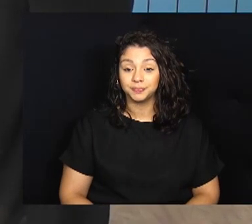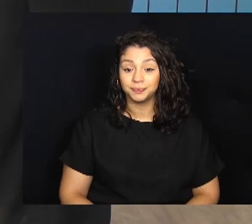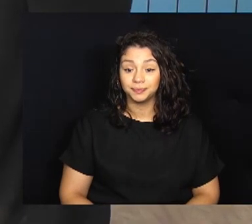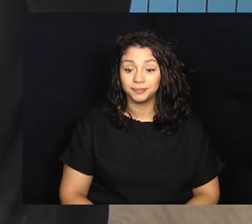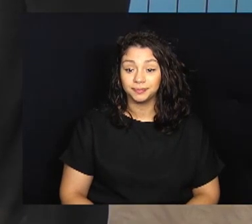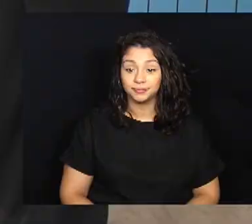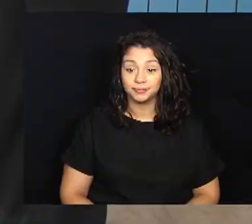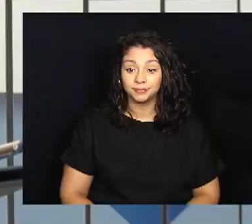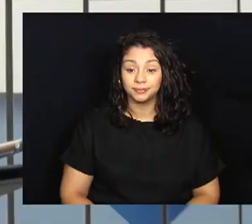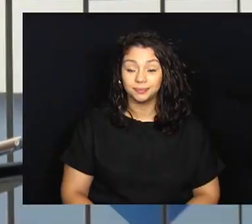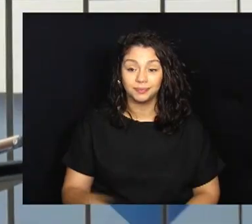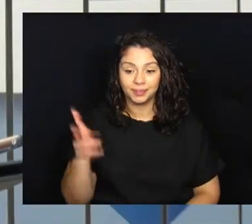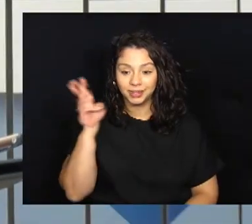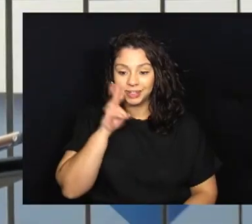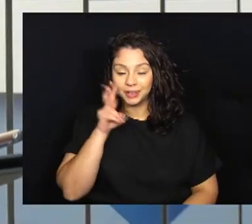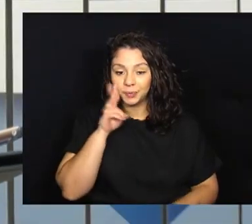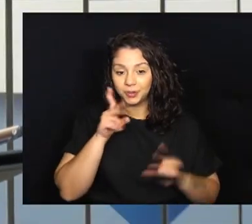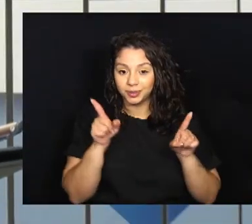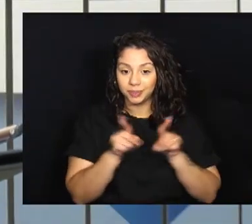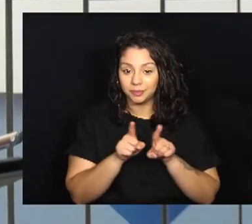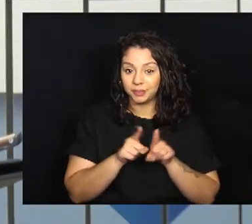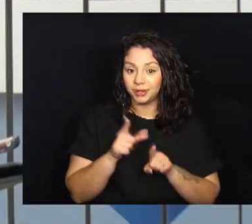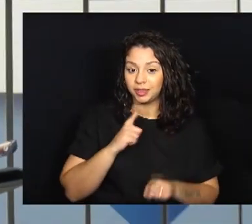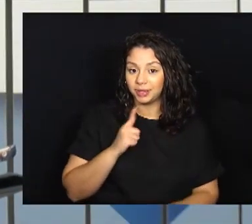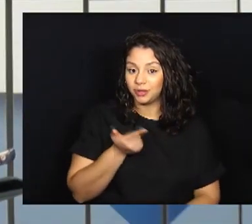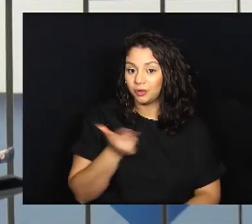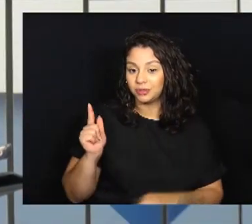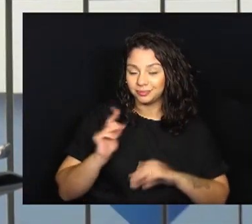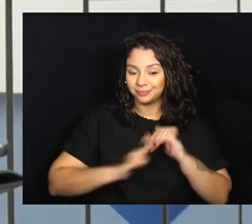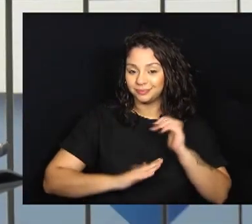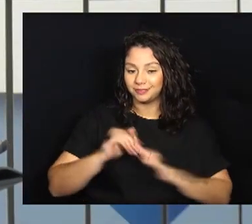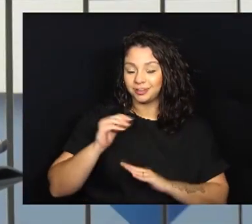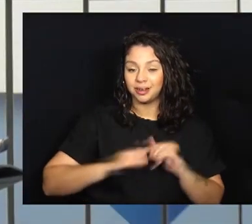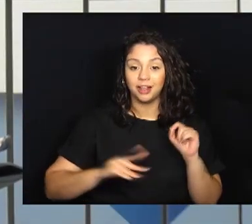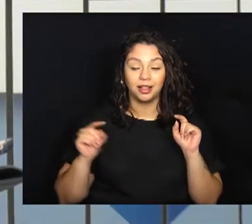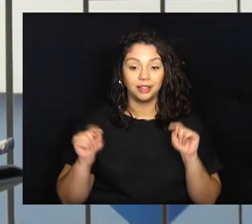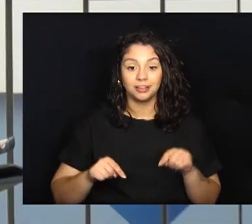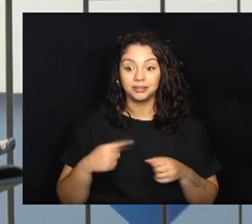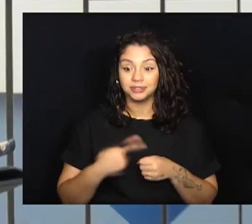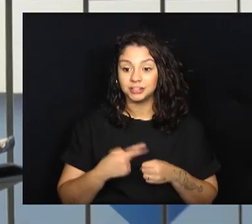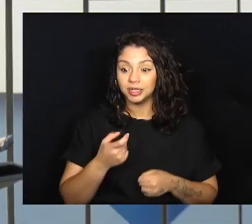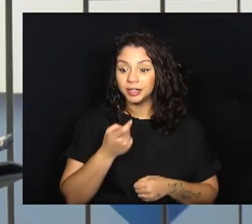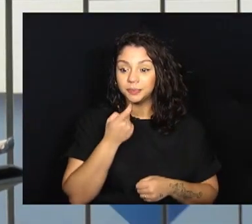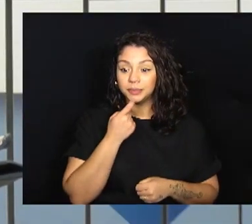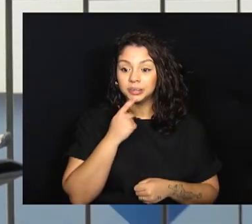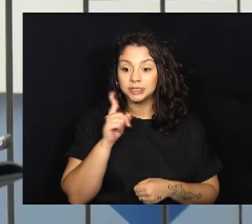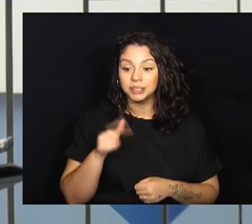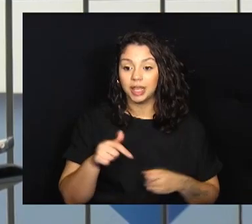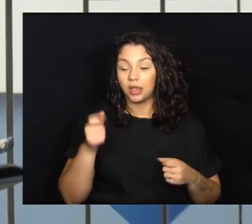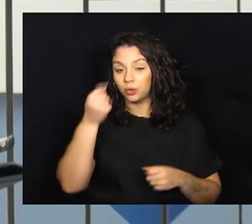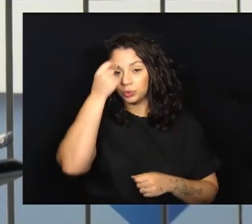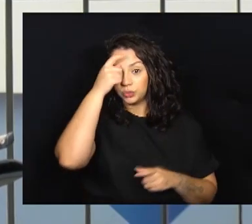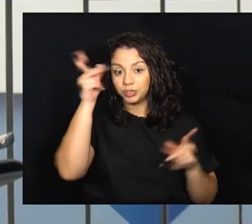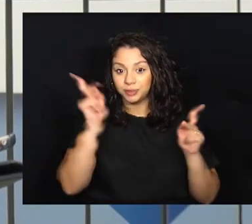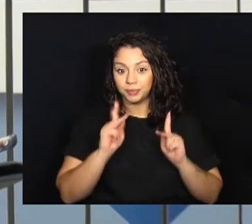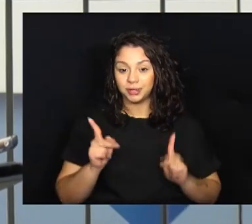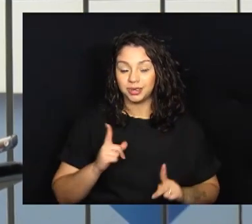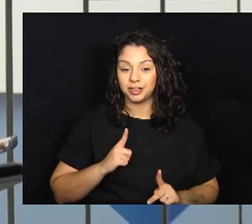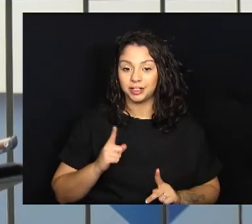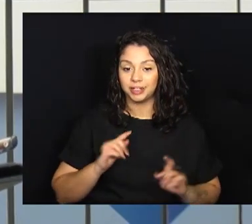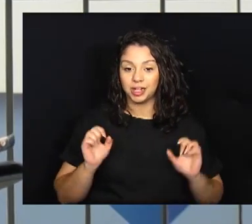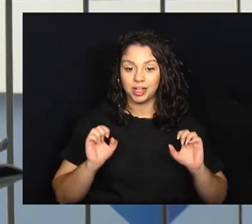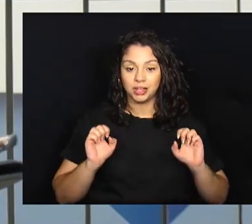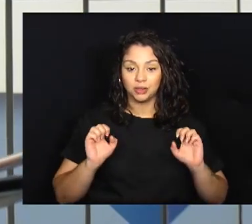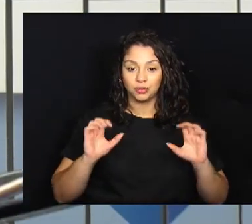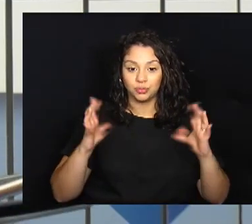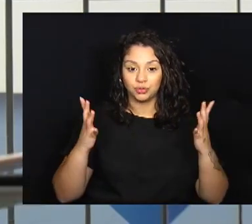E a gente lembra que ainda há outras atividades aqui na cidade em relação à cultura de paz, inclusive com um show de rock no próximo domingo, lá na